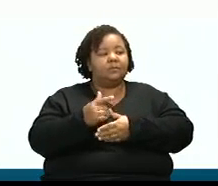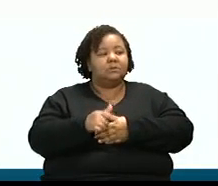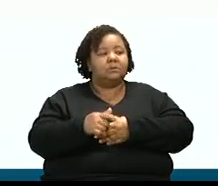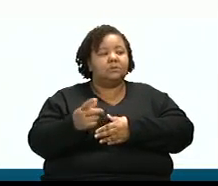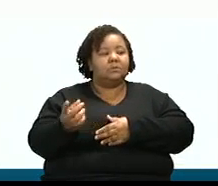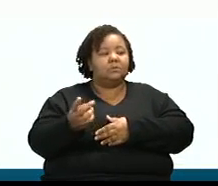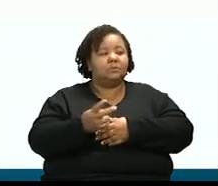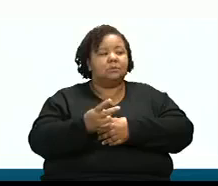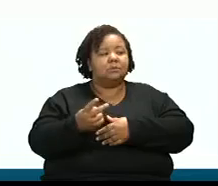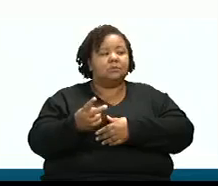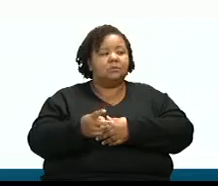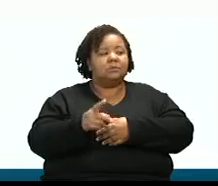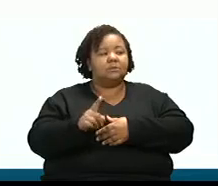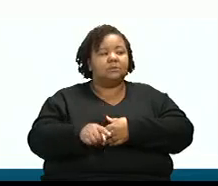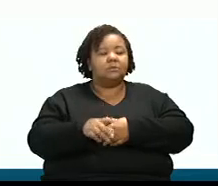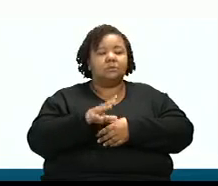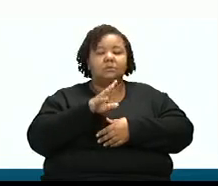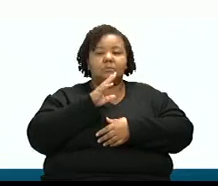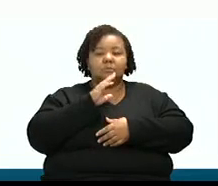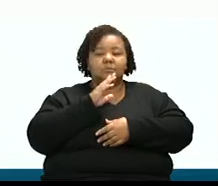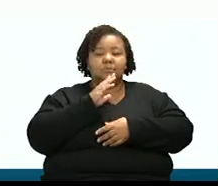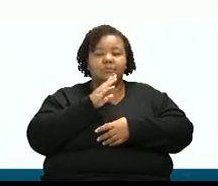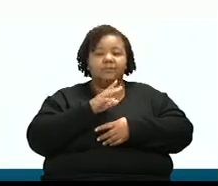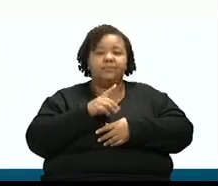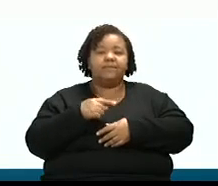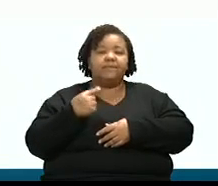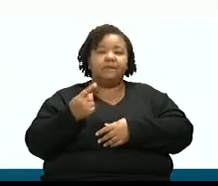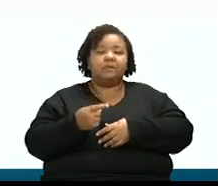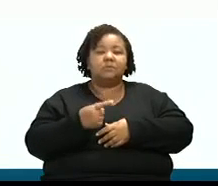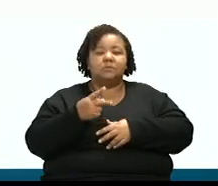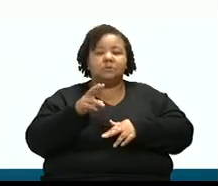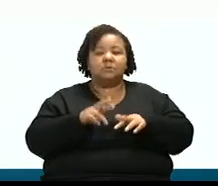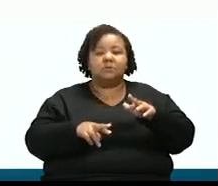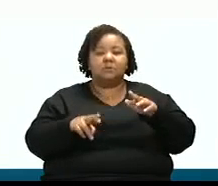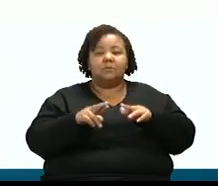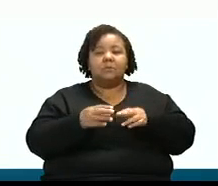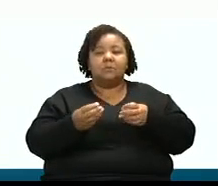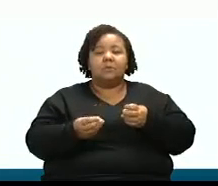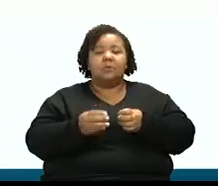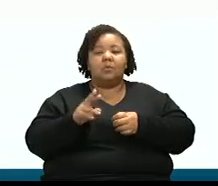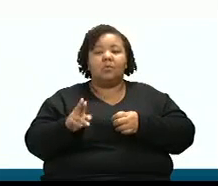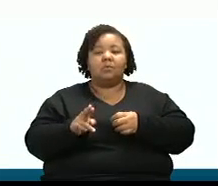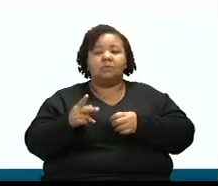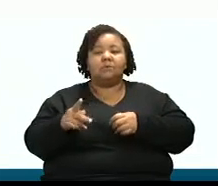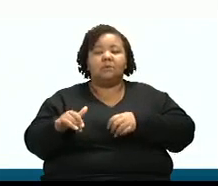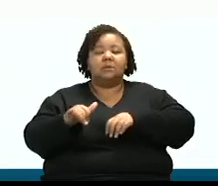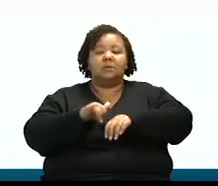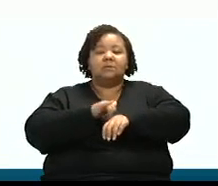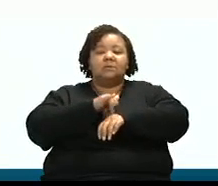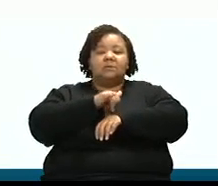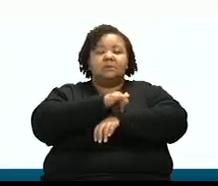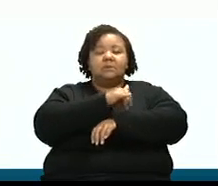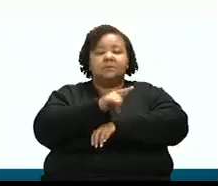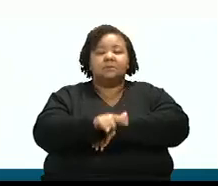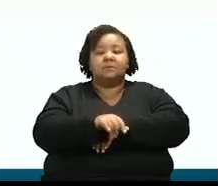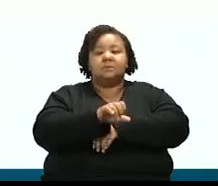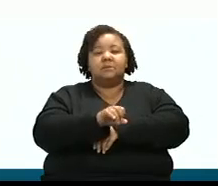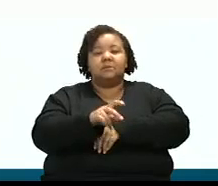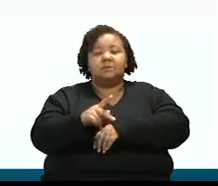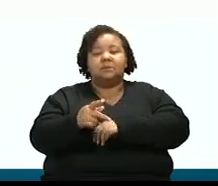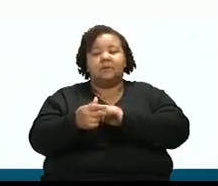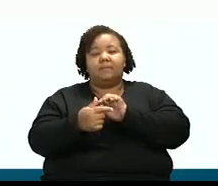duas derivadas que são conhecidas. E nós vamos avaliar como aplicar essa estratégia na situação problema